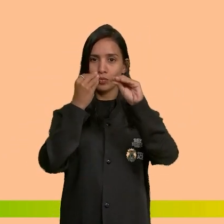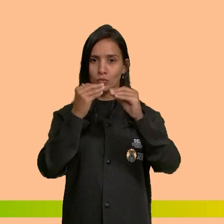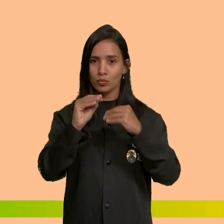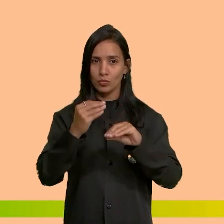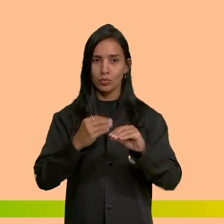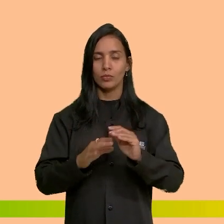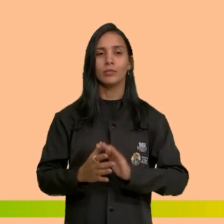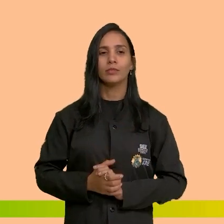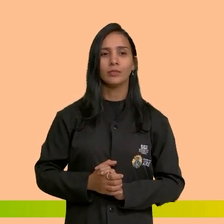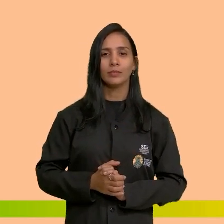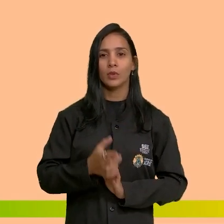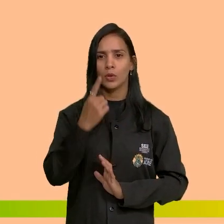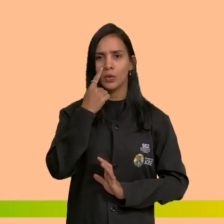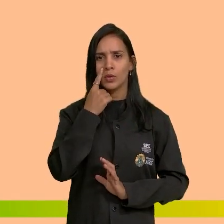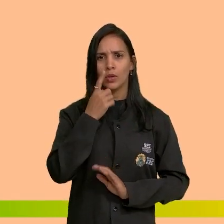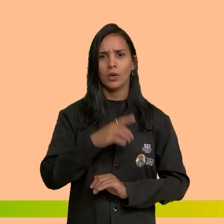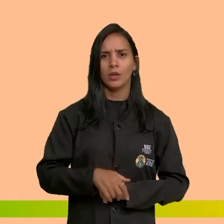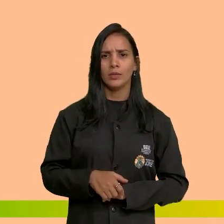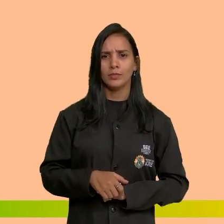Destino.